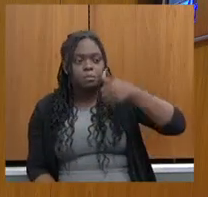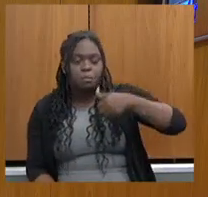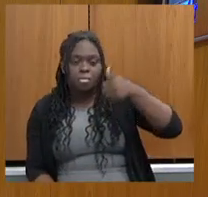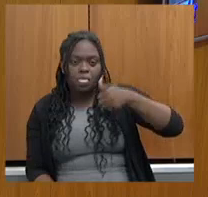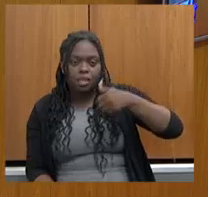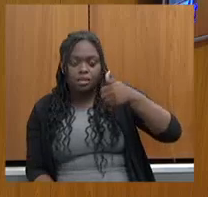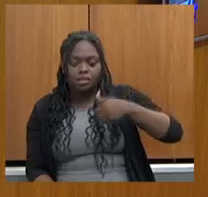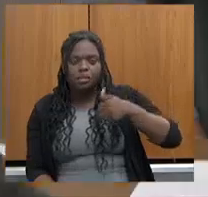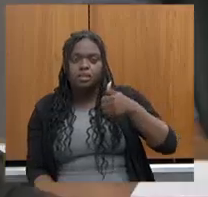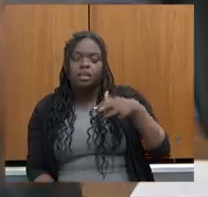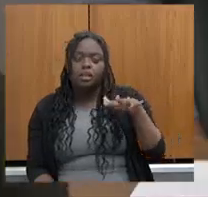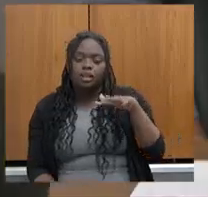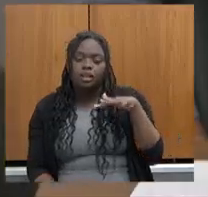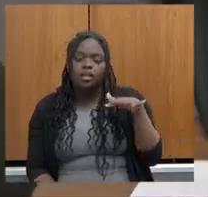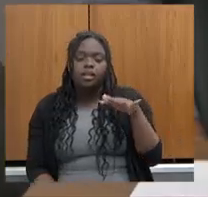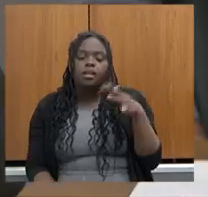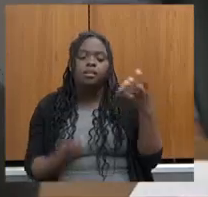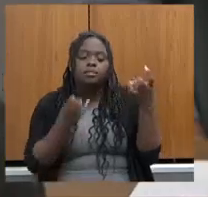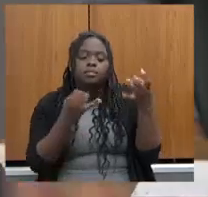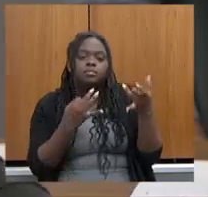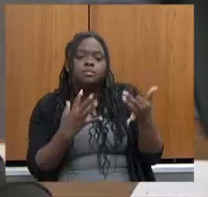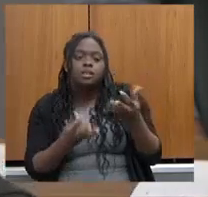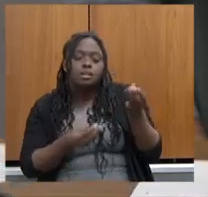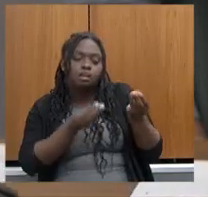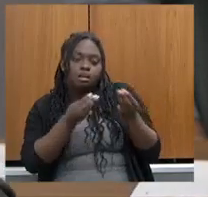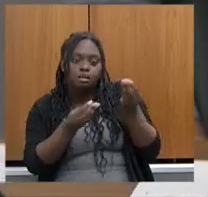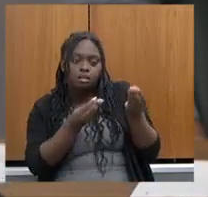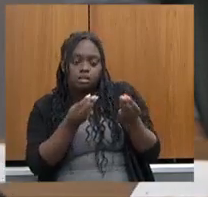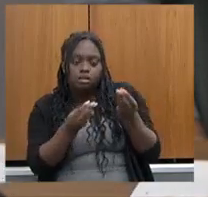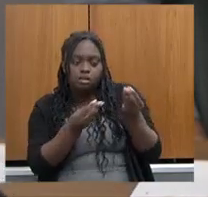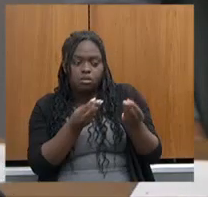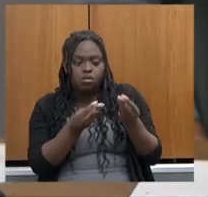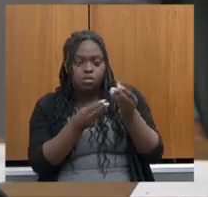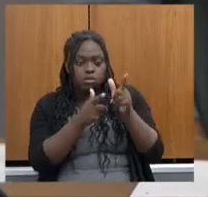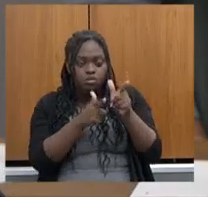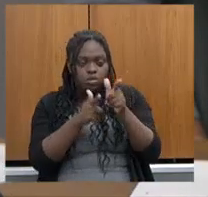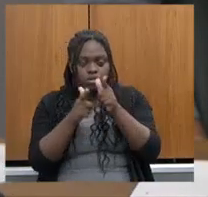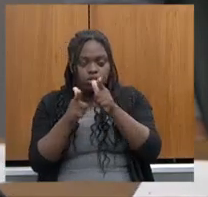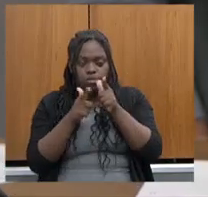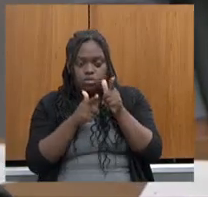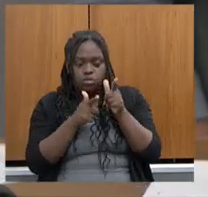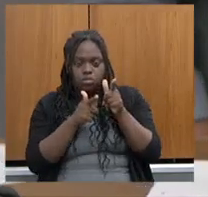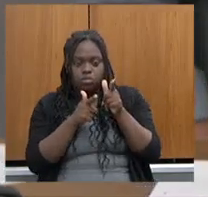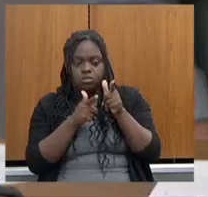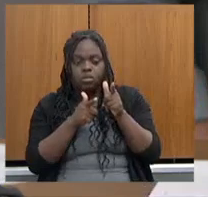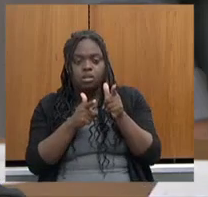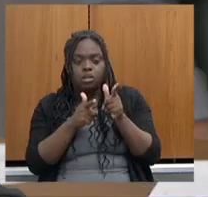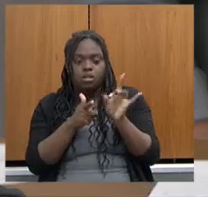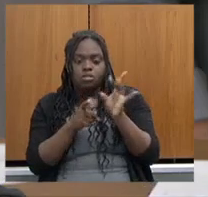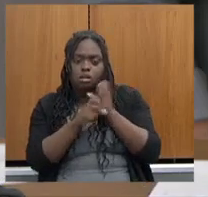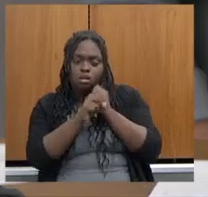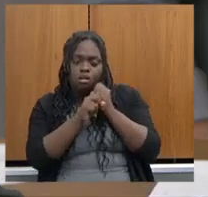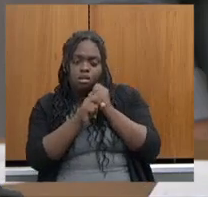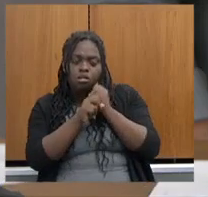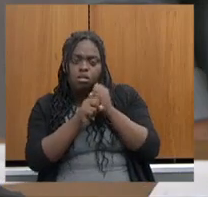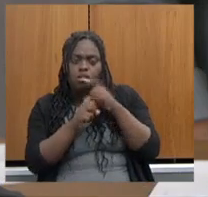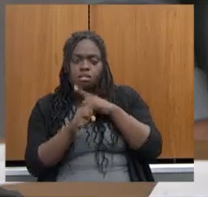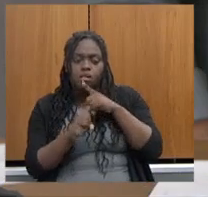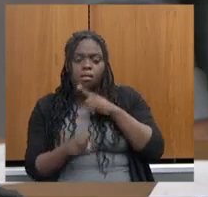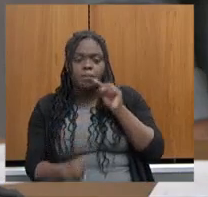no que se refere a situação de tiro só nesse ano nós passamos